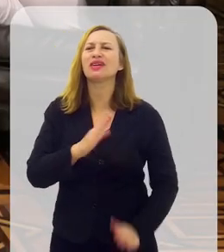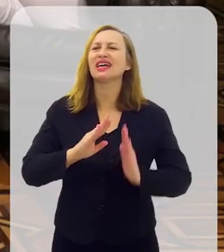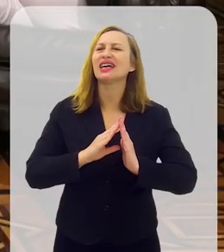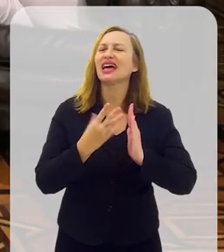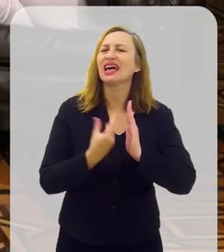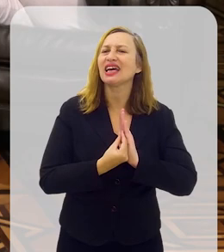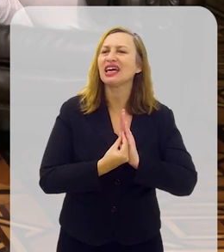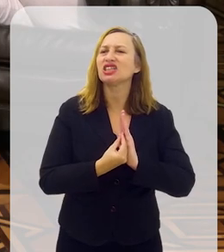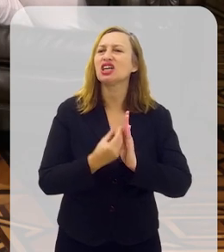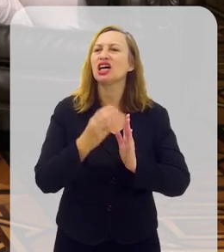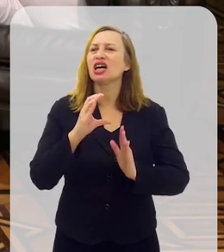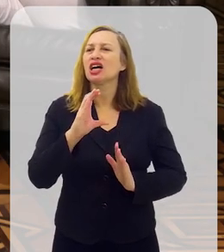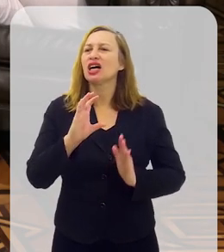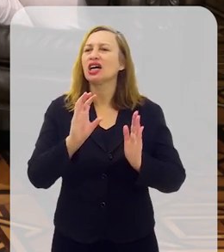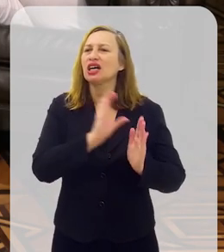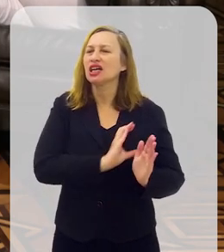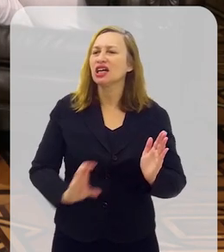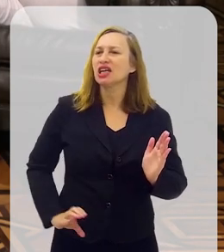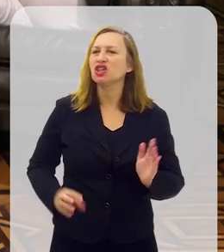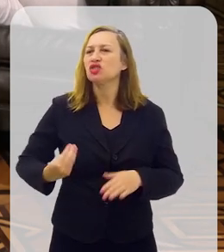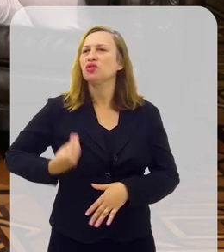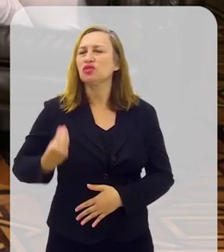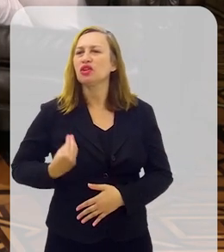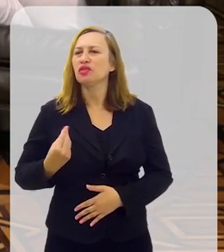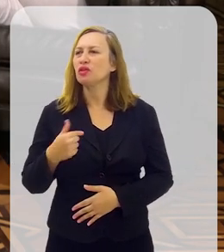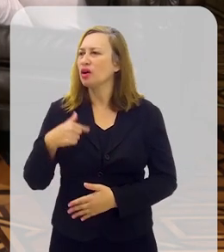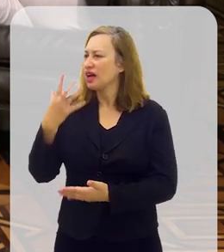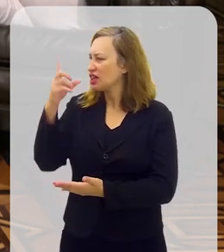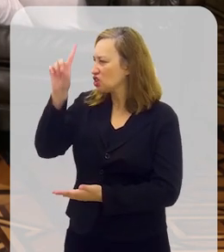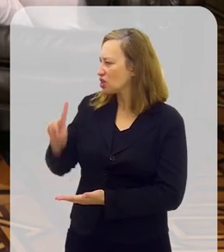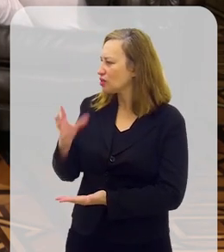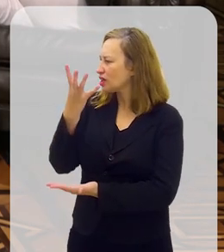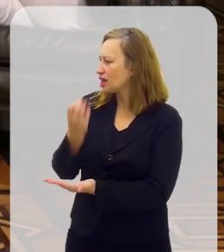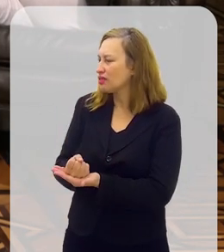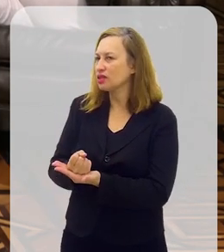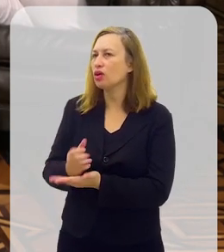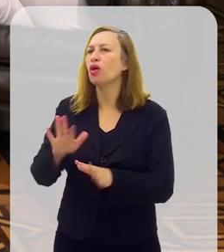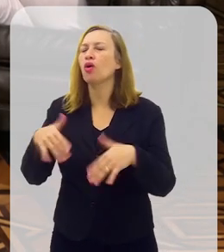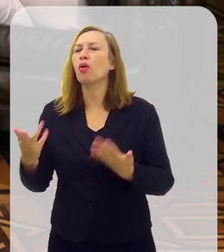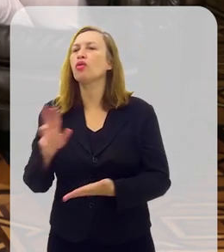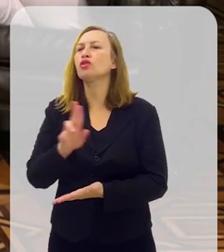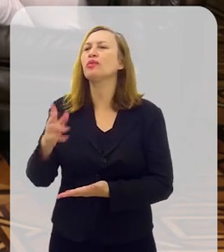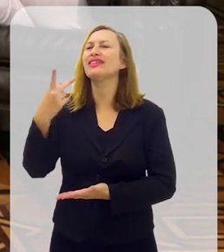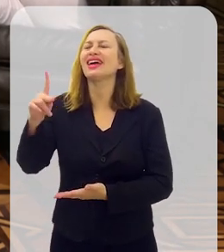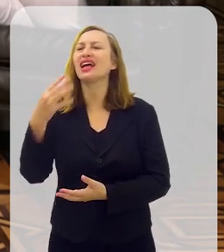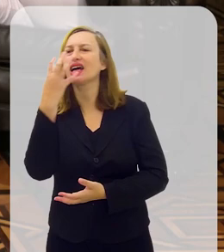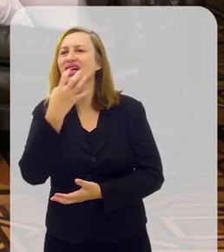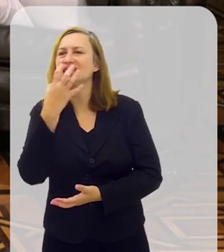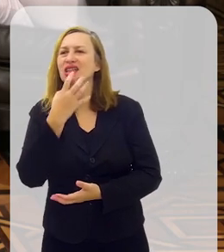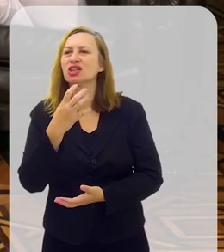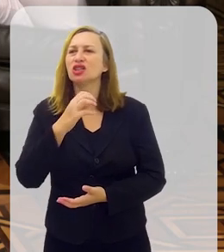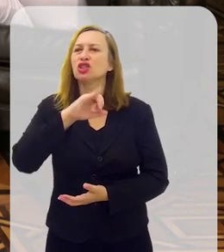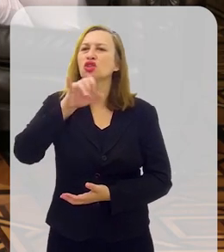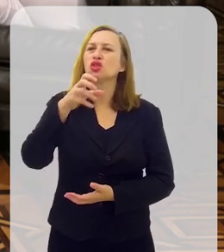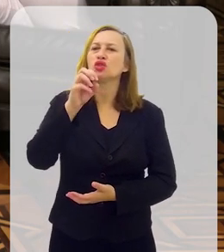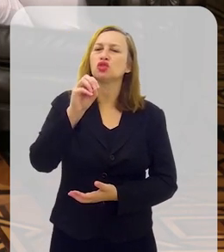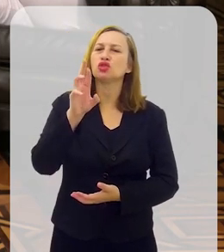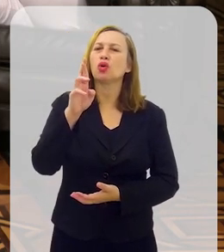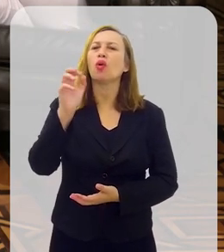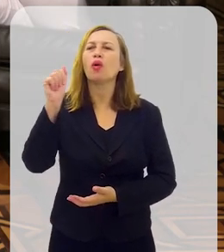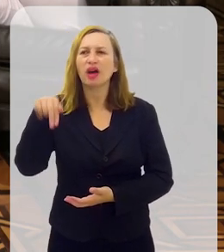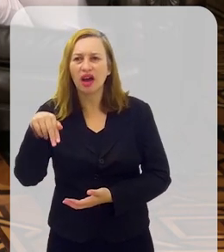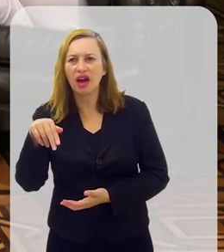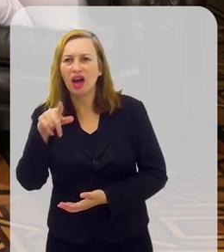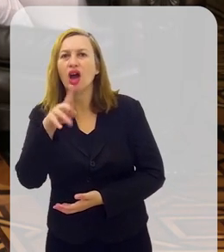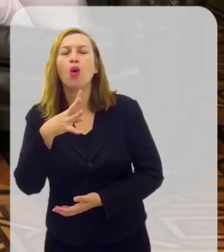na Cristo Vive e quando eu era diretor de marketing da gravadora qual é o nome dele que tamb era cantor J joran